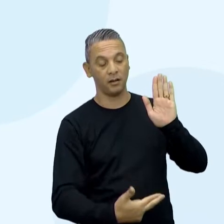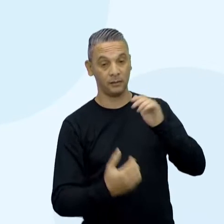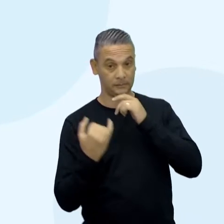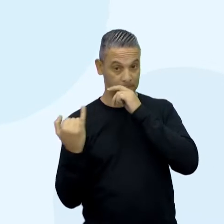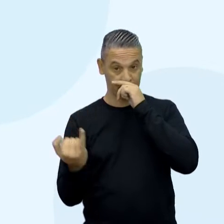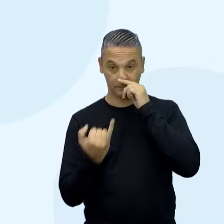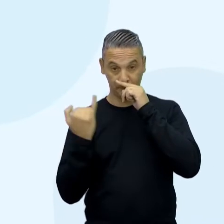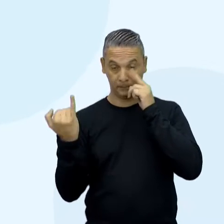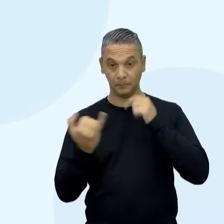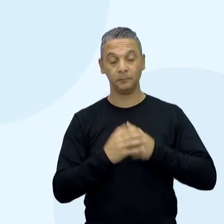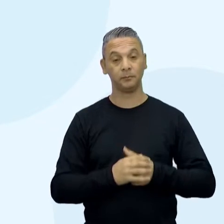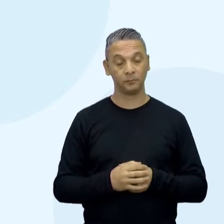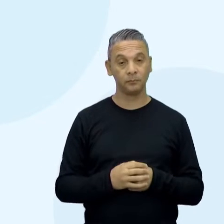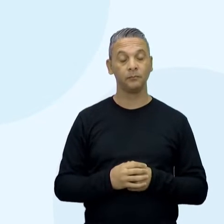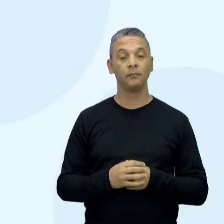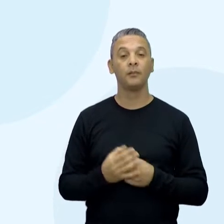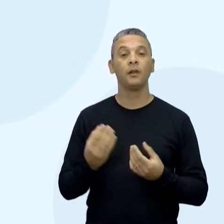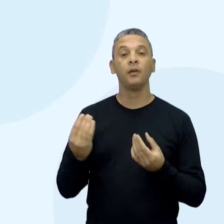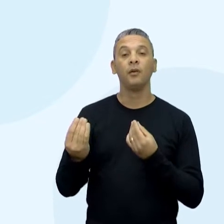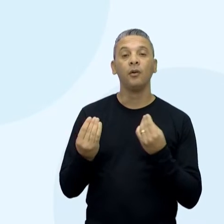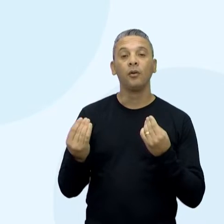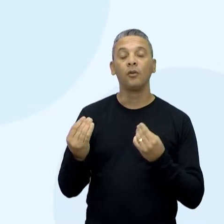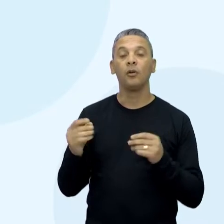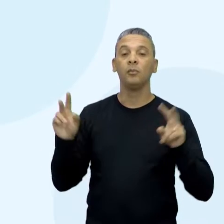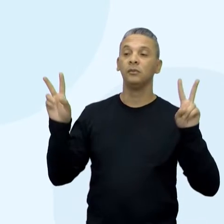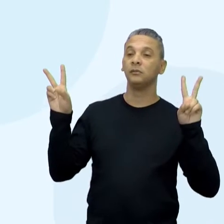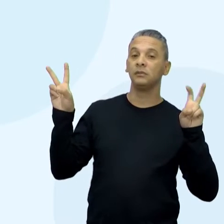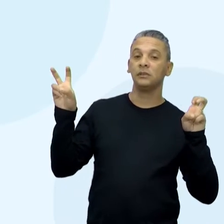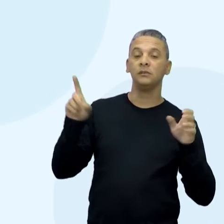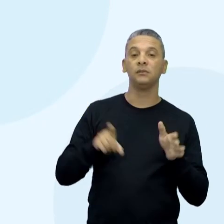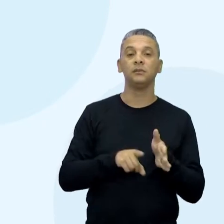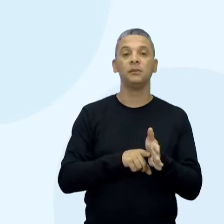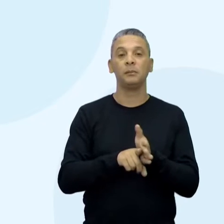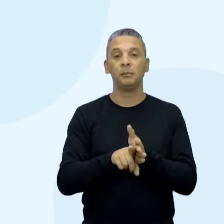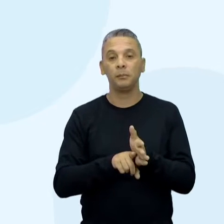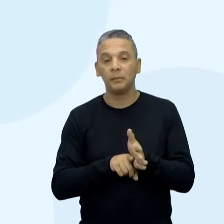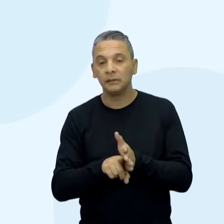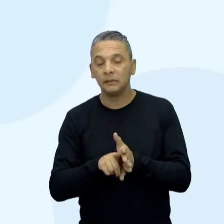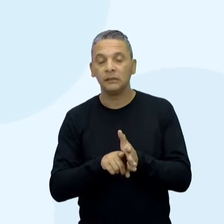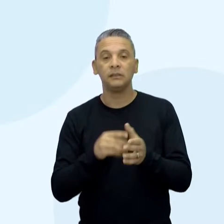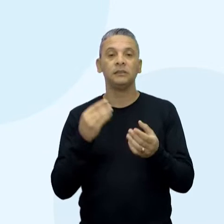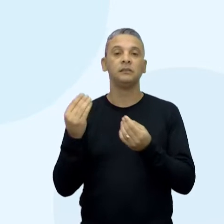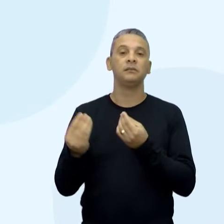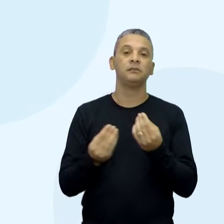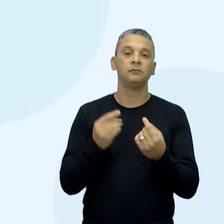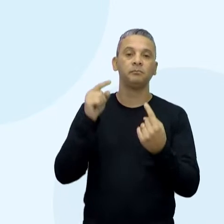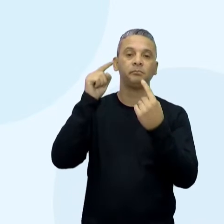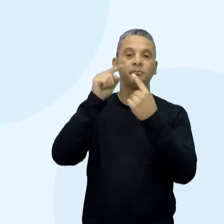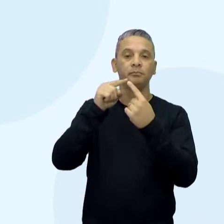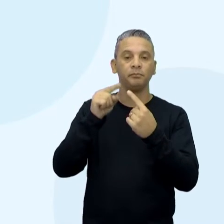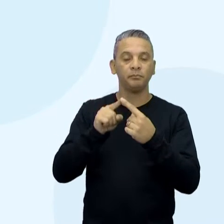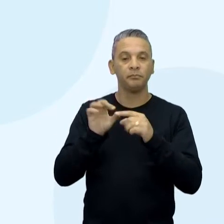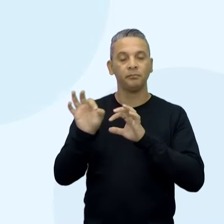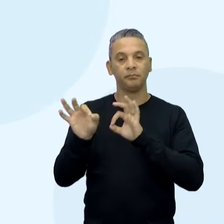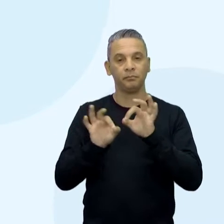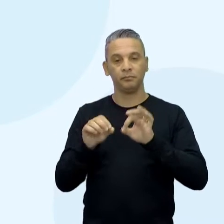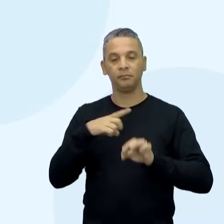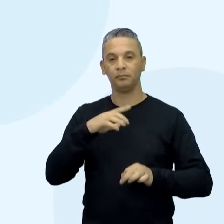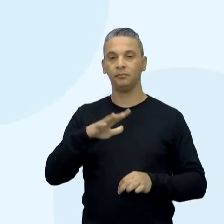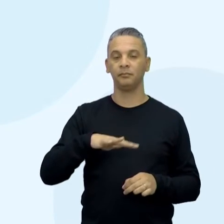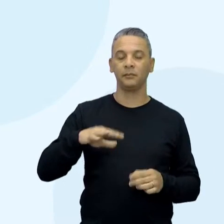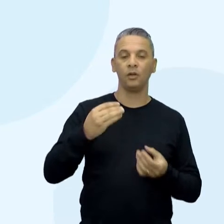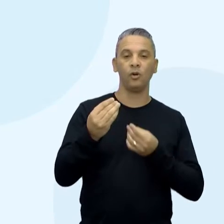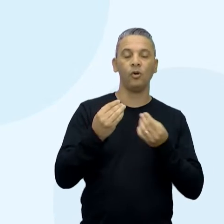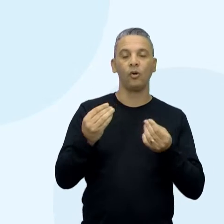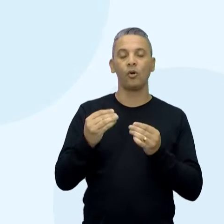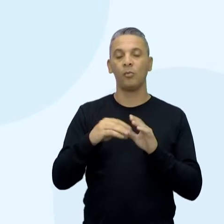seus roteiros, né? Qual que vai ser o seu tema de pesquisa, escreve lá toda a base,